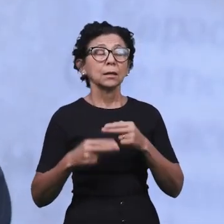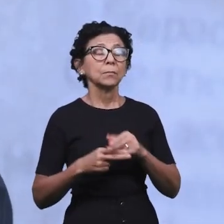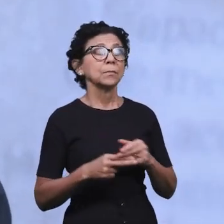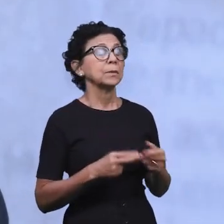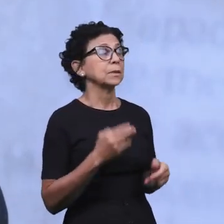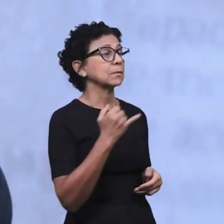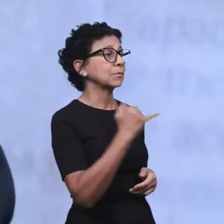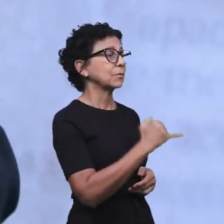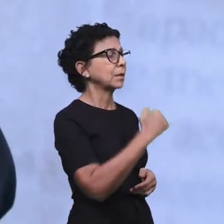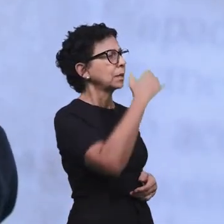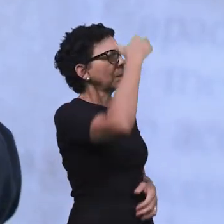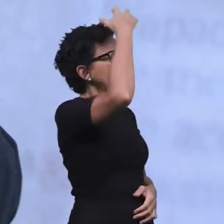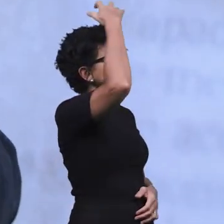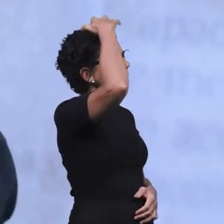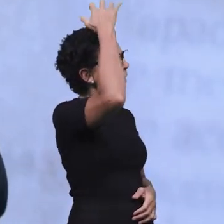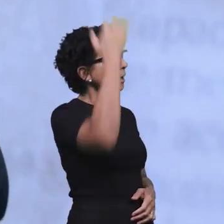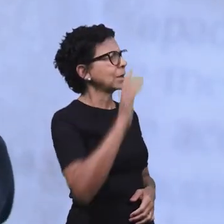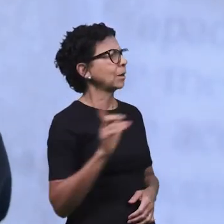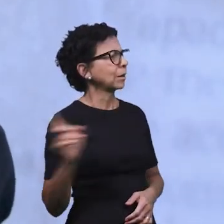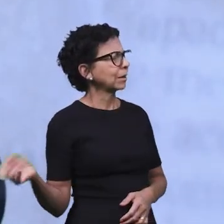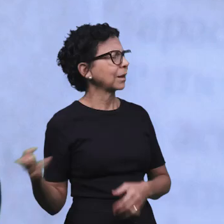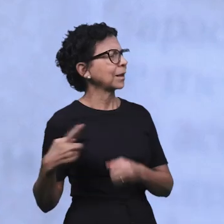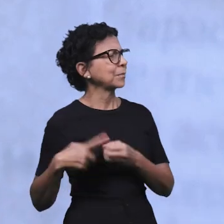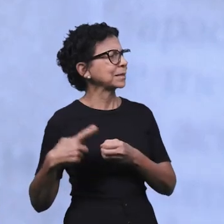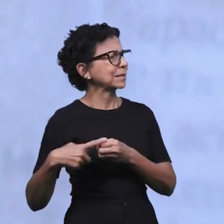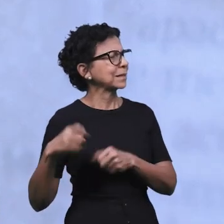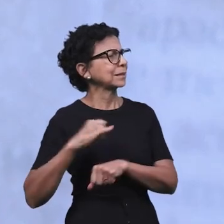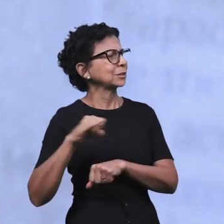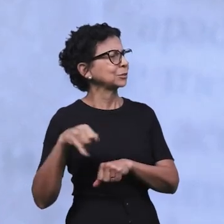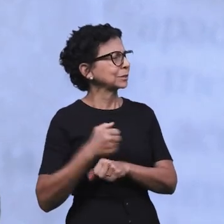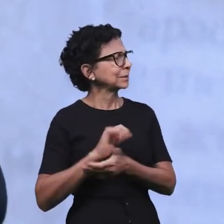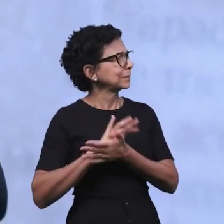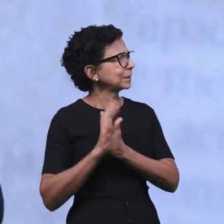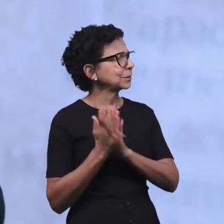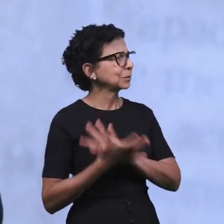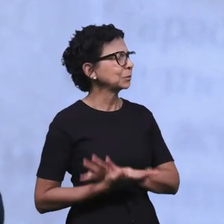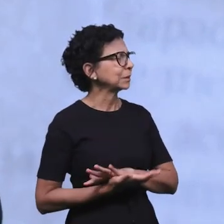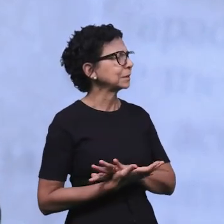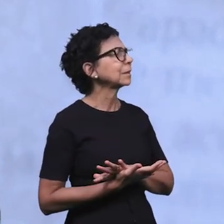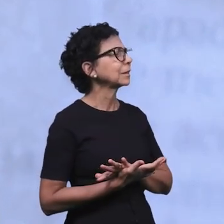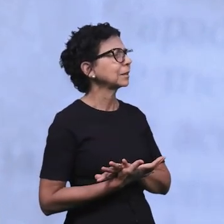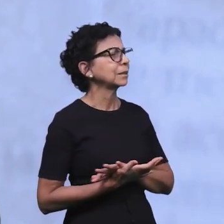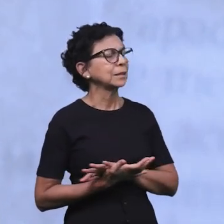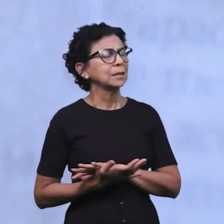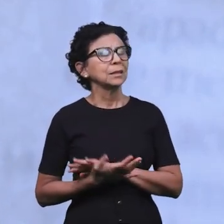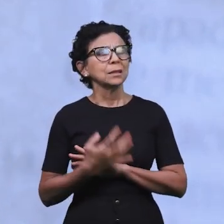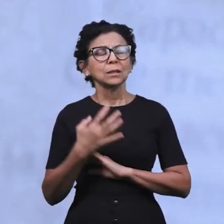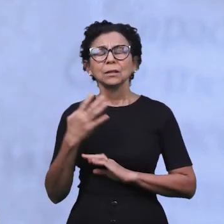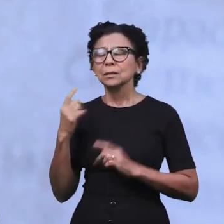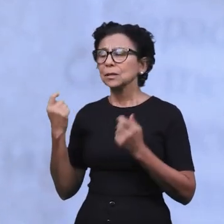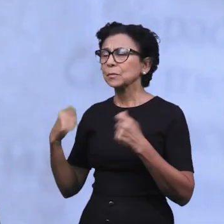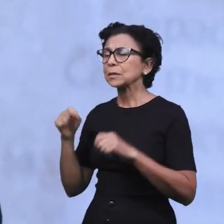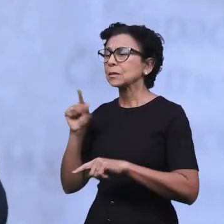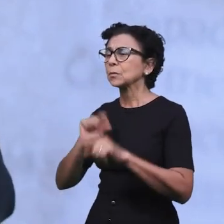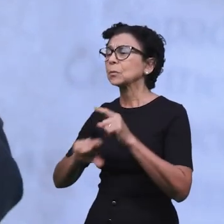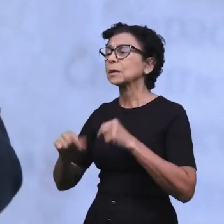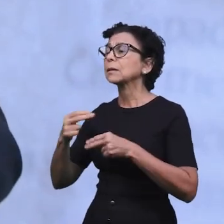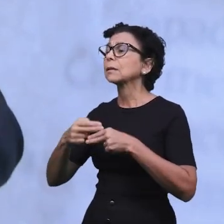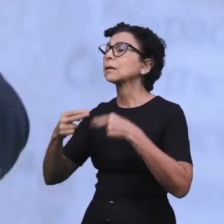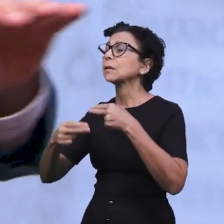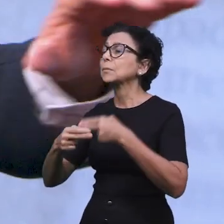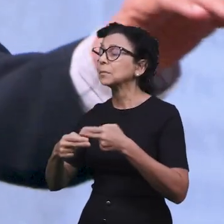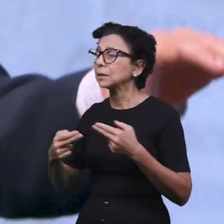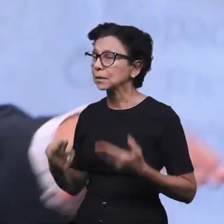que ele precisa, e Neemias tem todo um planejamento em cima disso. Aqui, no texto que nós acabamos de ler, ele